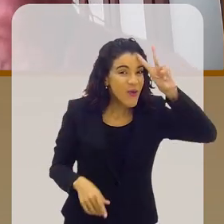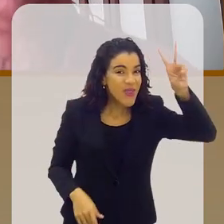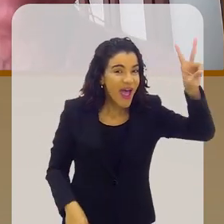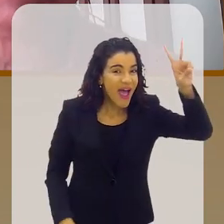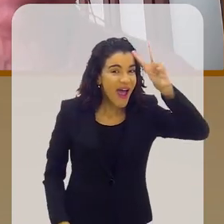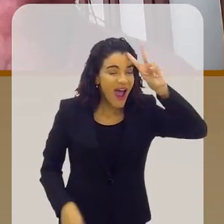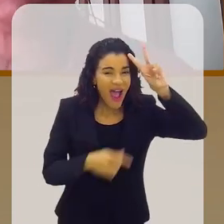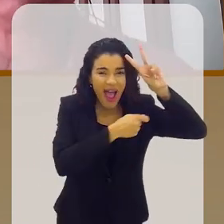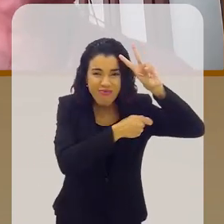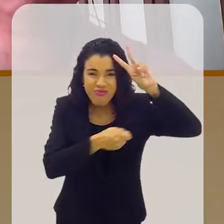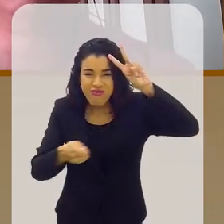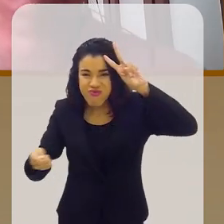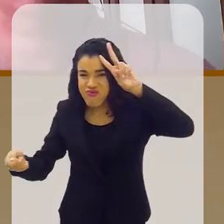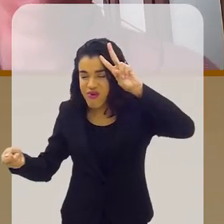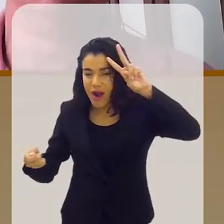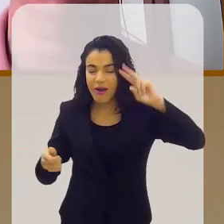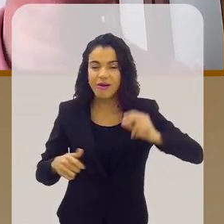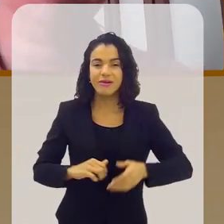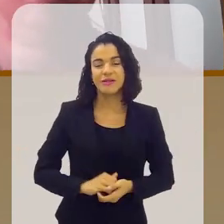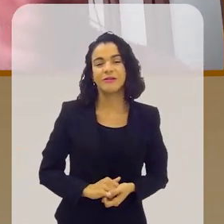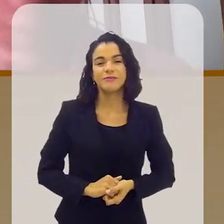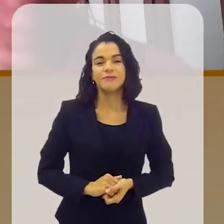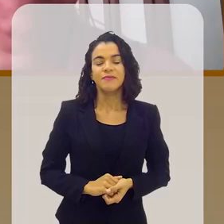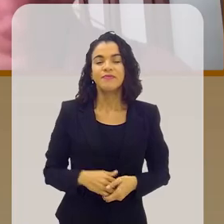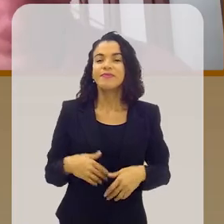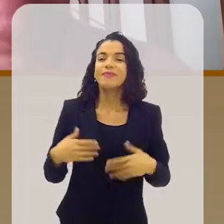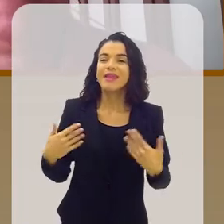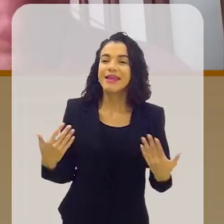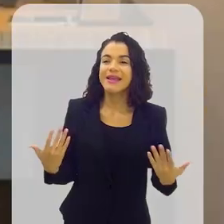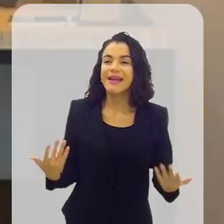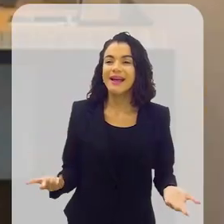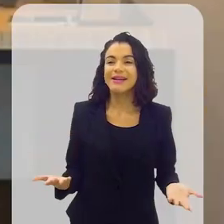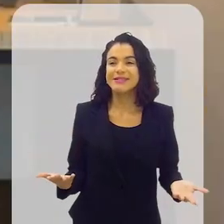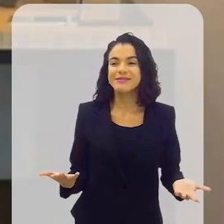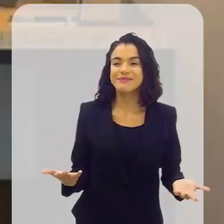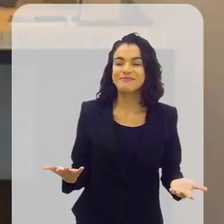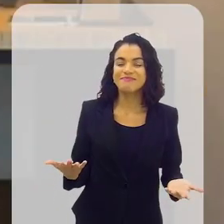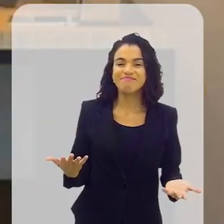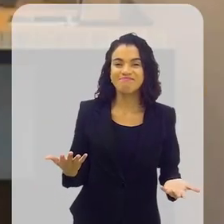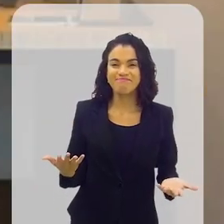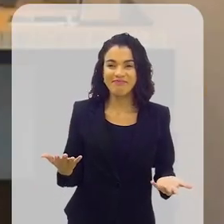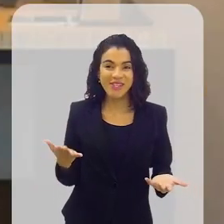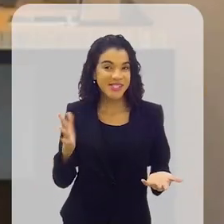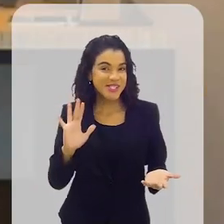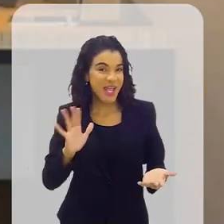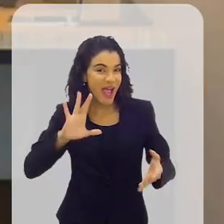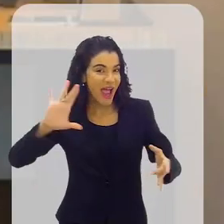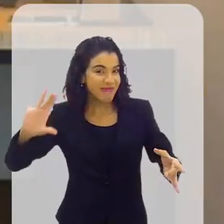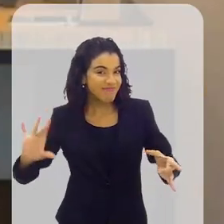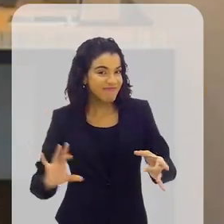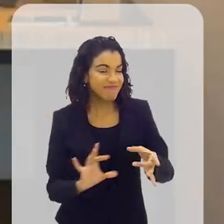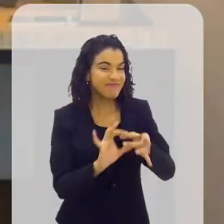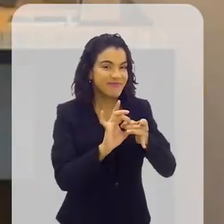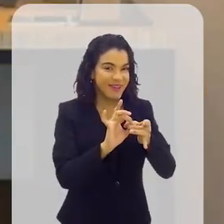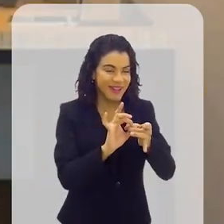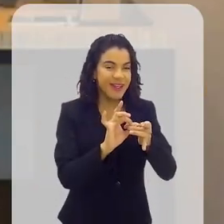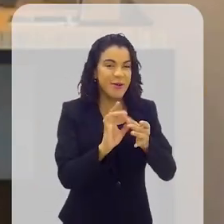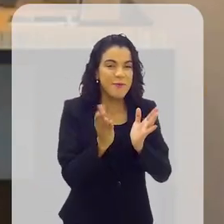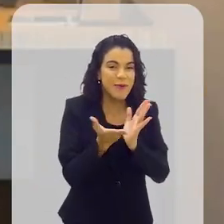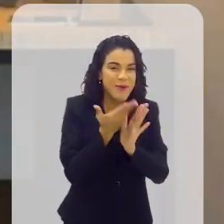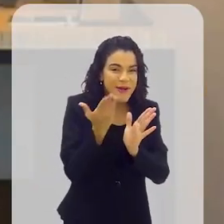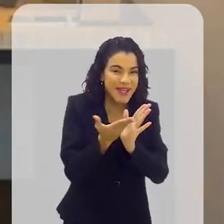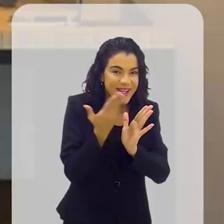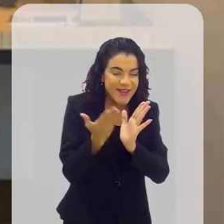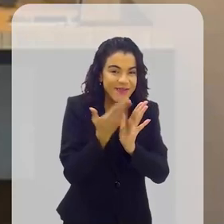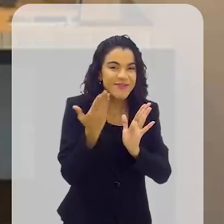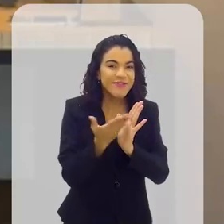segunda a segunda-feira. E aí, Marcos, já puxando essa história para